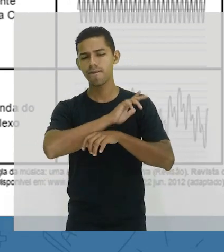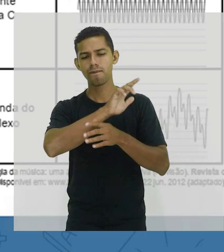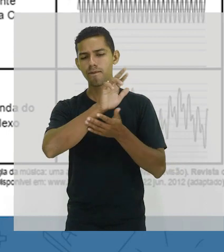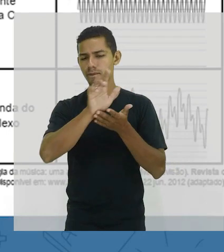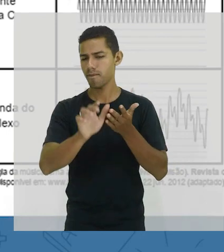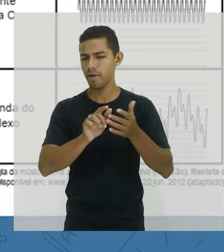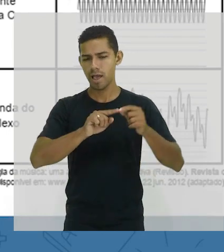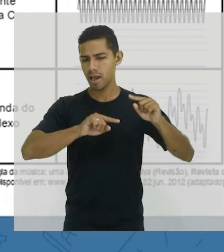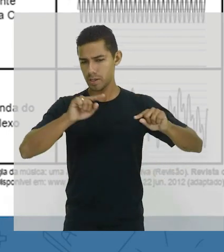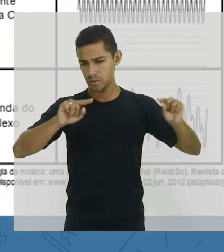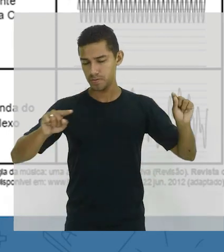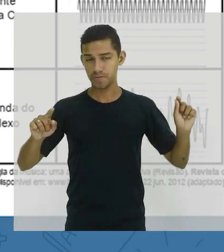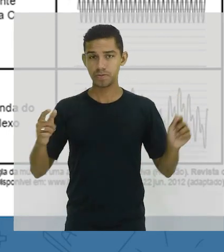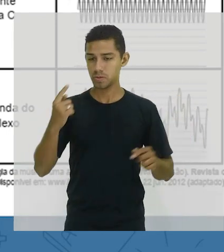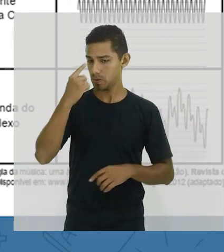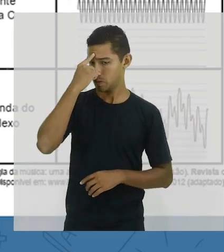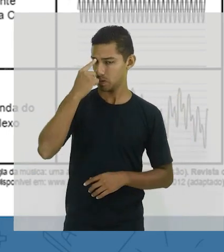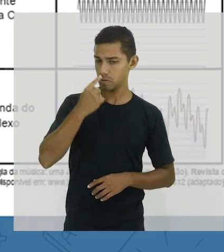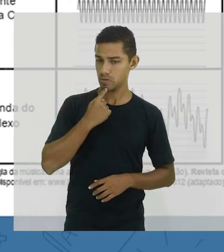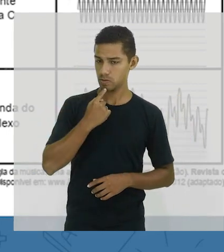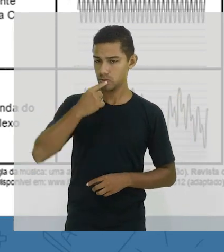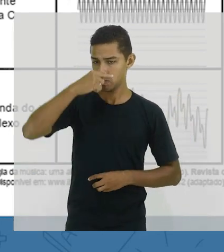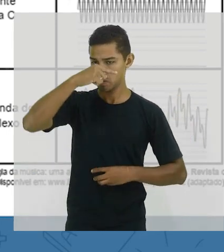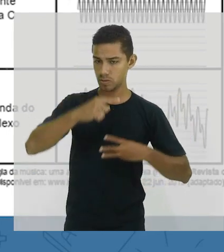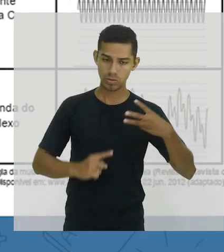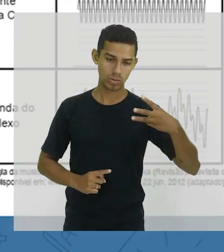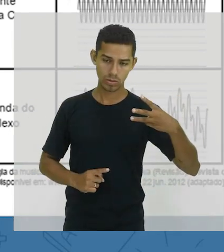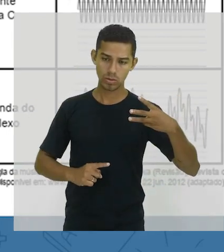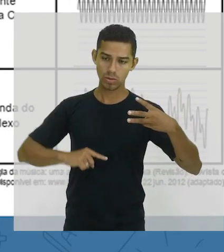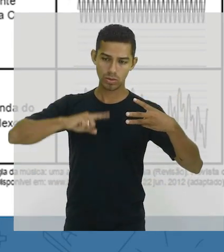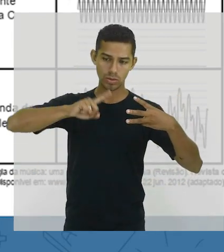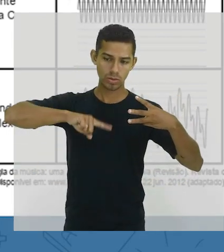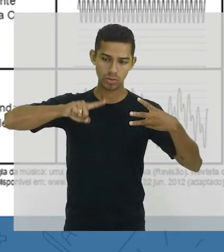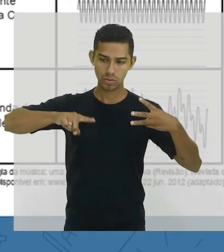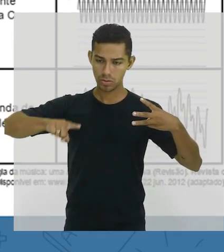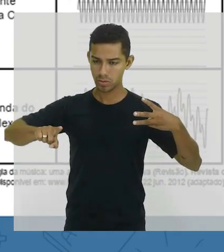senoidais. A figura apresenta 3 componentes harmônicos